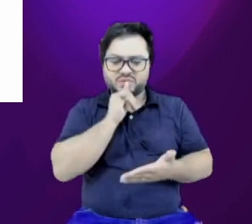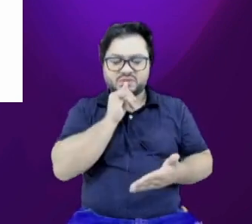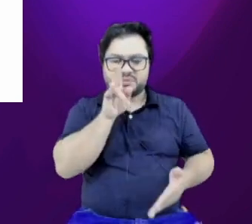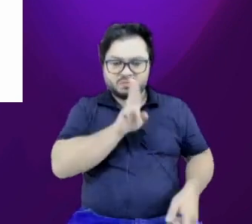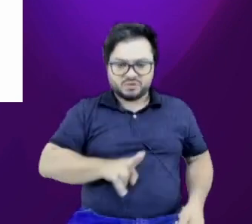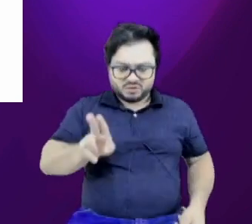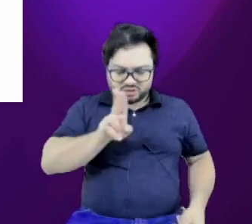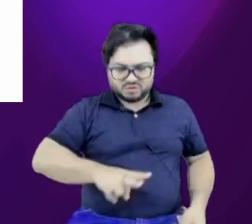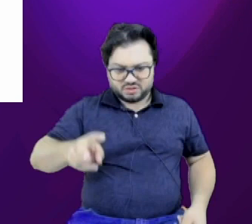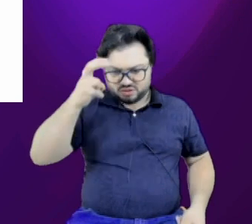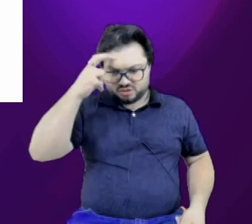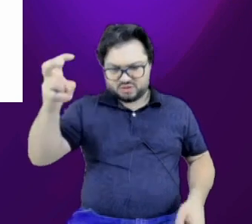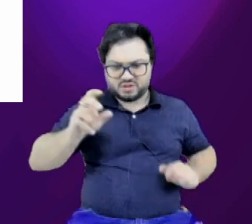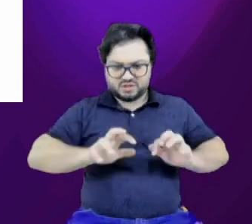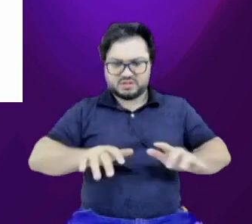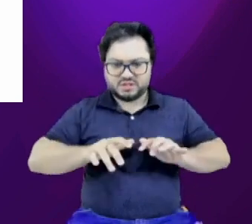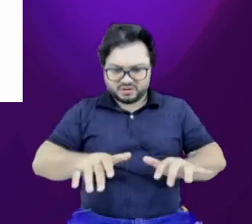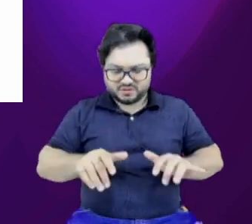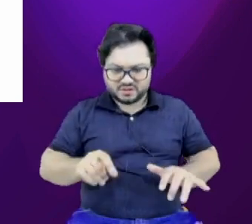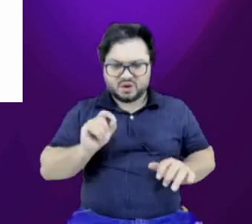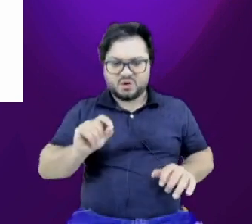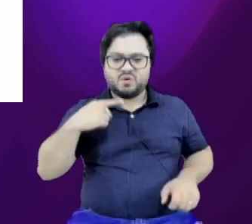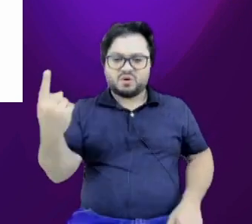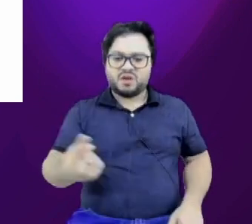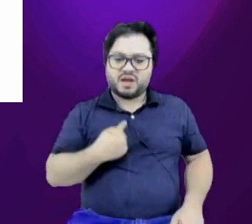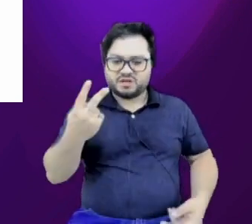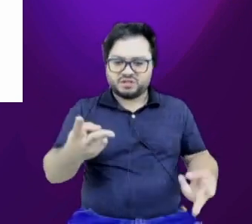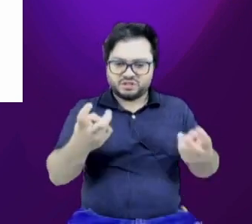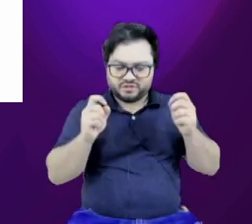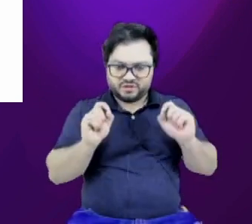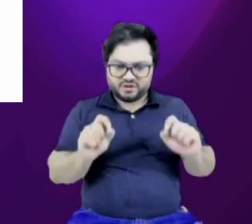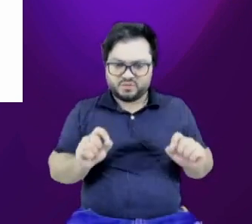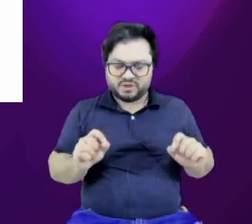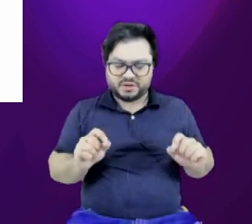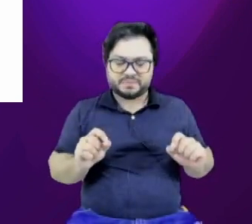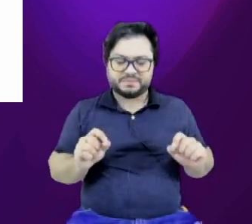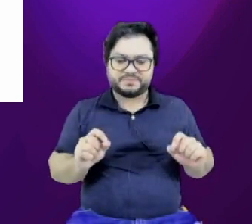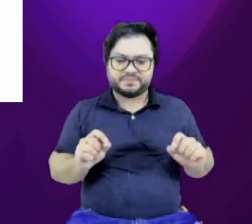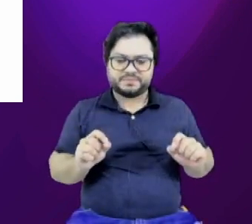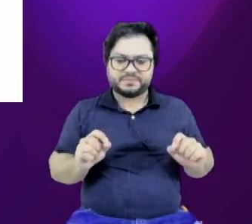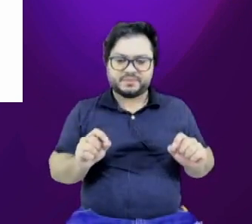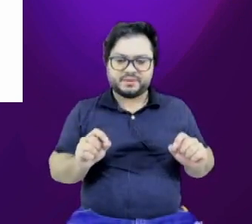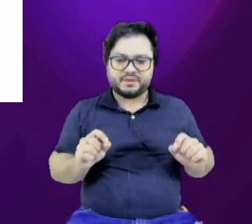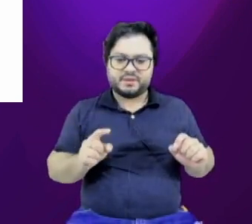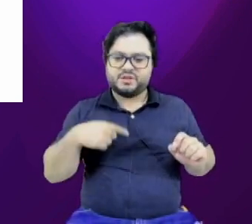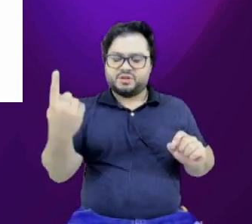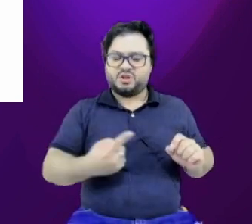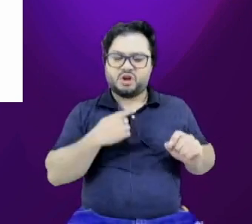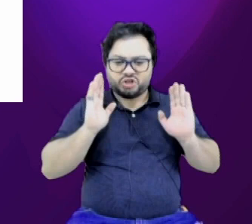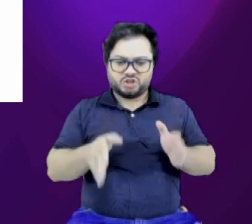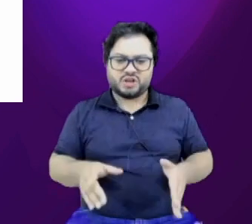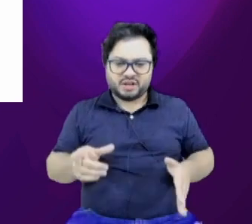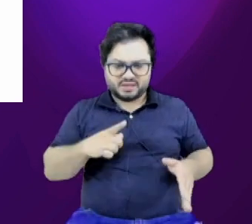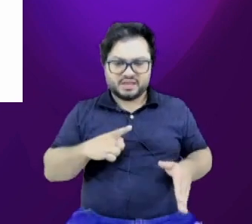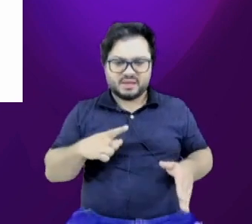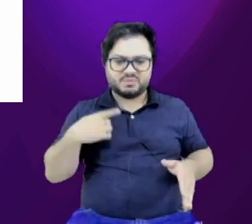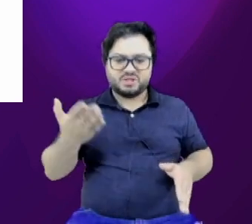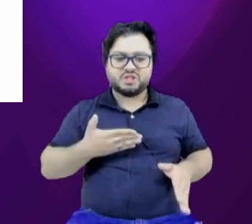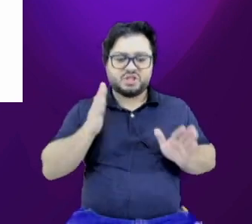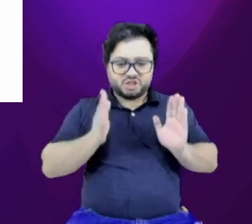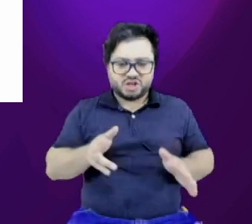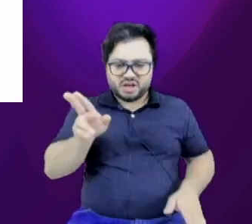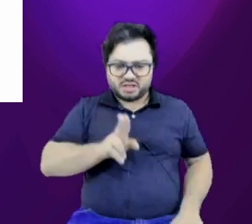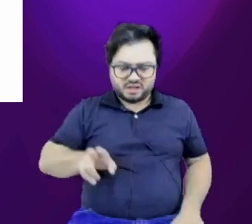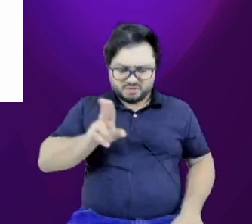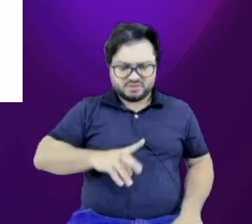utilização de inteligência artificial, e o que a gente vê é que nós já temos, isso daqui a gente já está utilizando